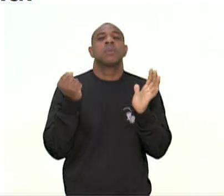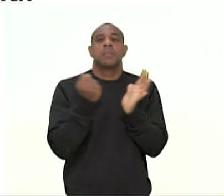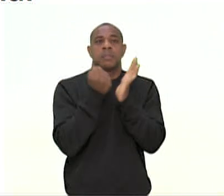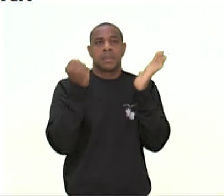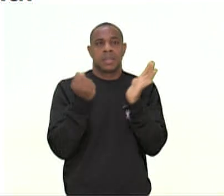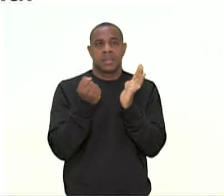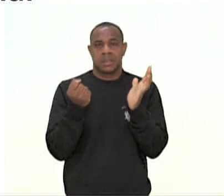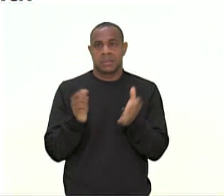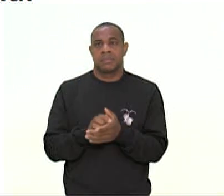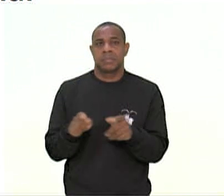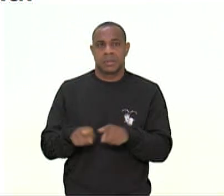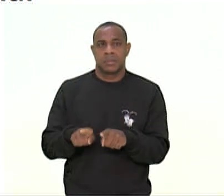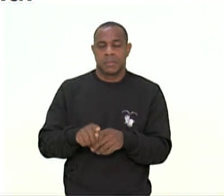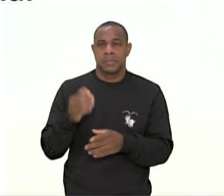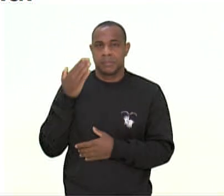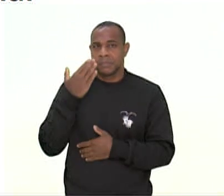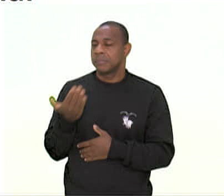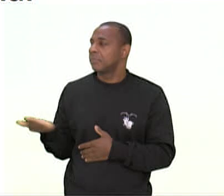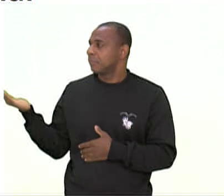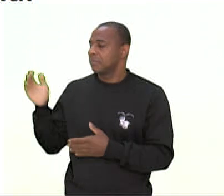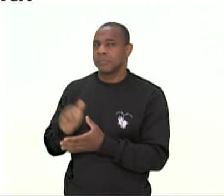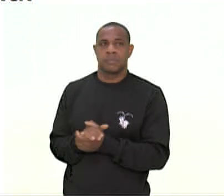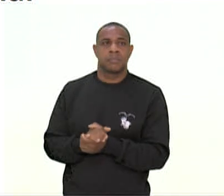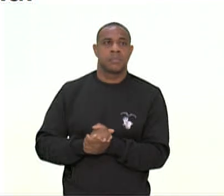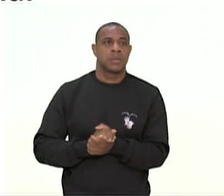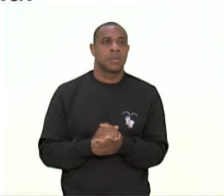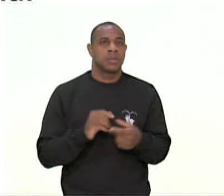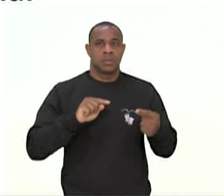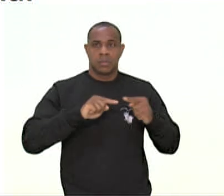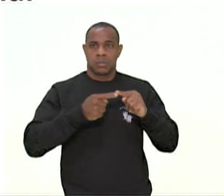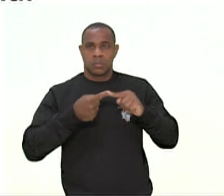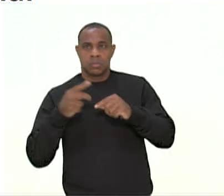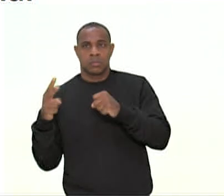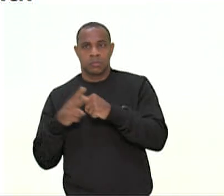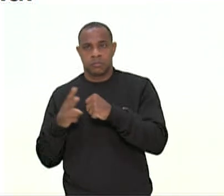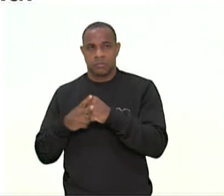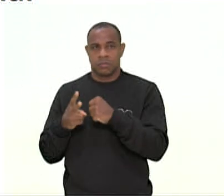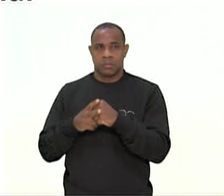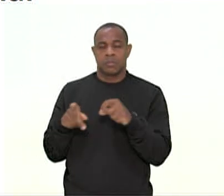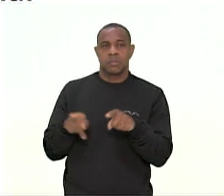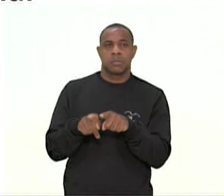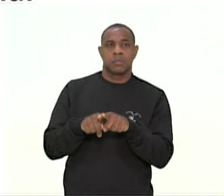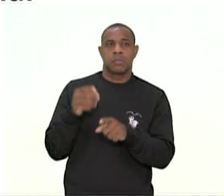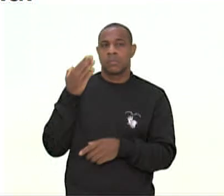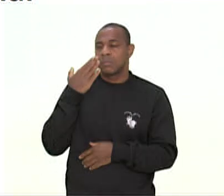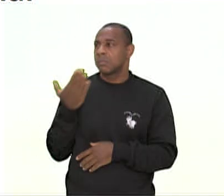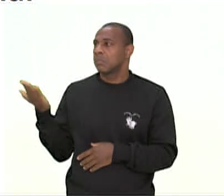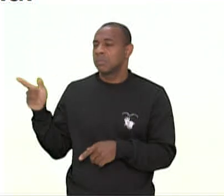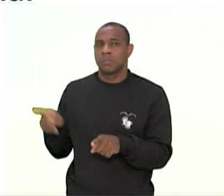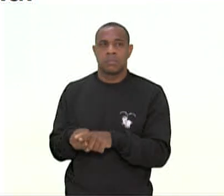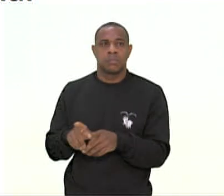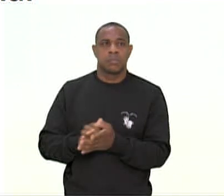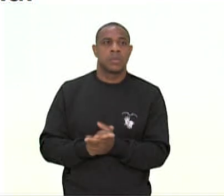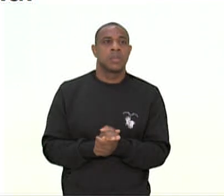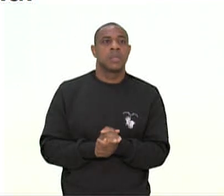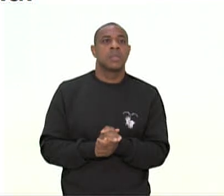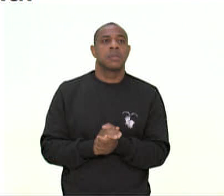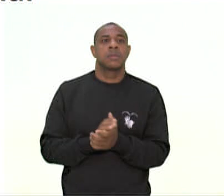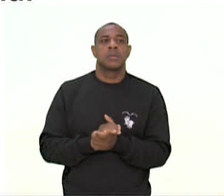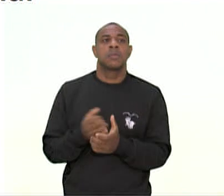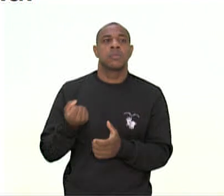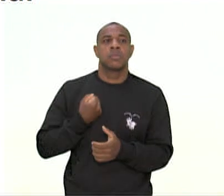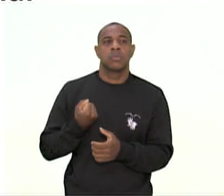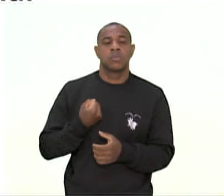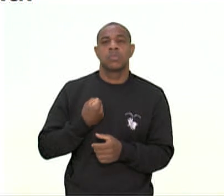né, no interior dessas orações. A concordância verbal, como eu disse, entre o verbo e o sujeito da oração, e nominal, entre o núcleo